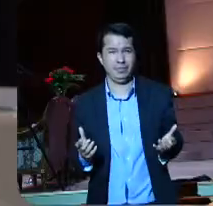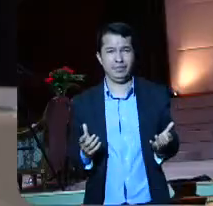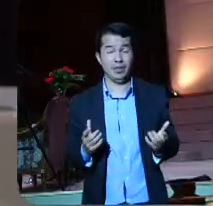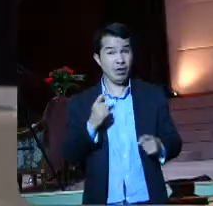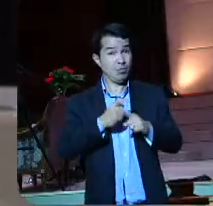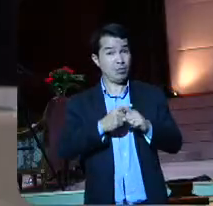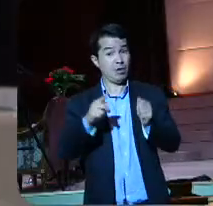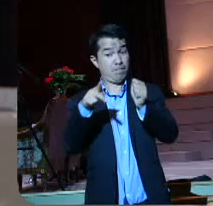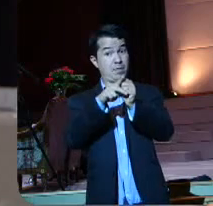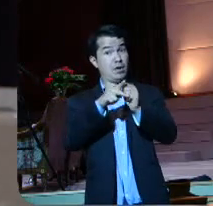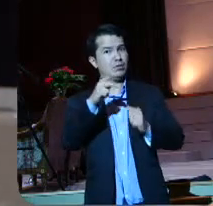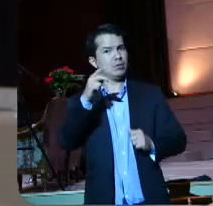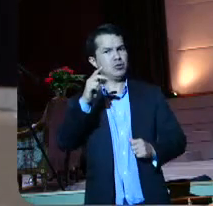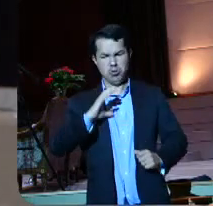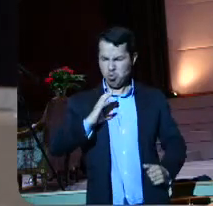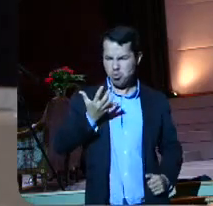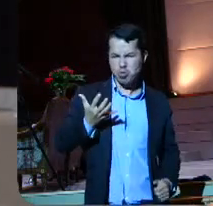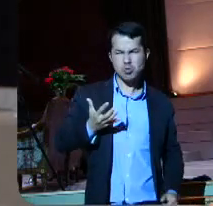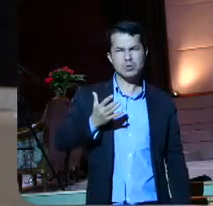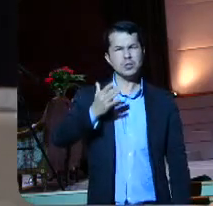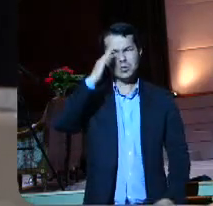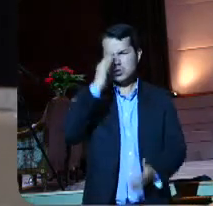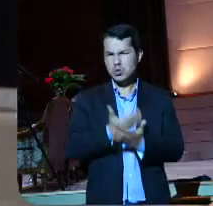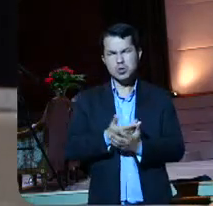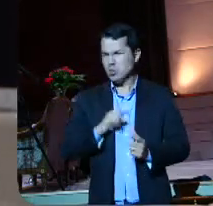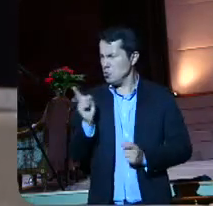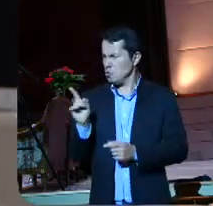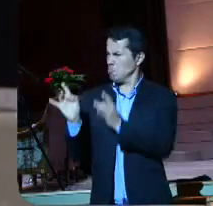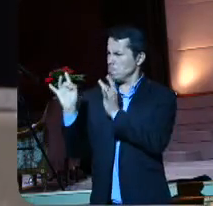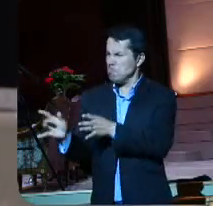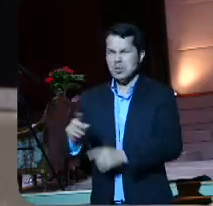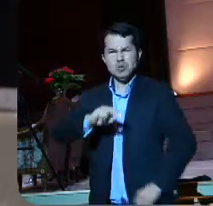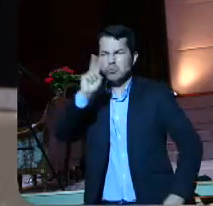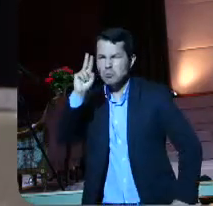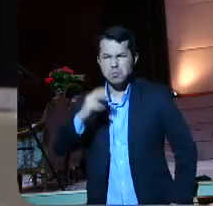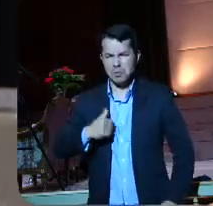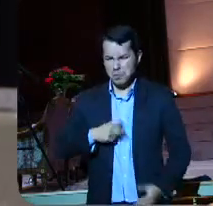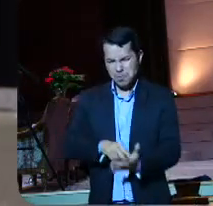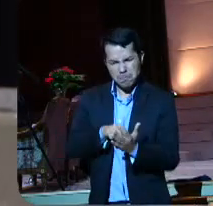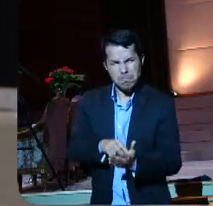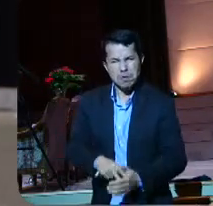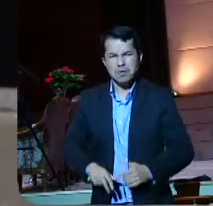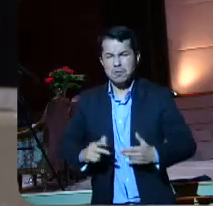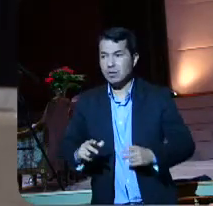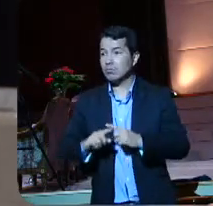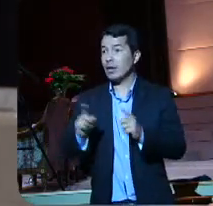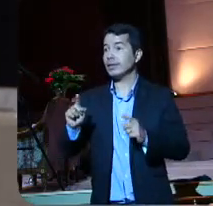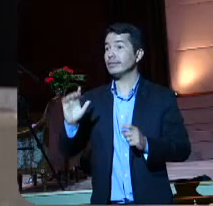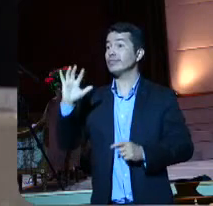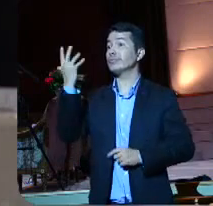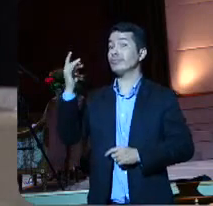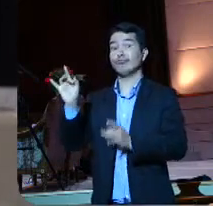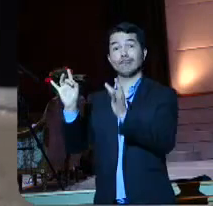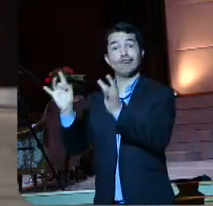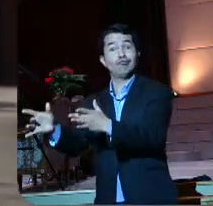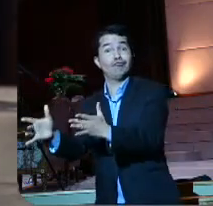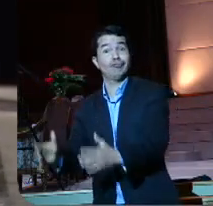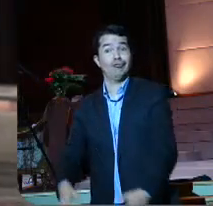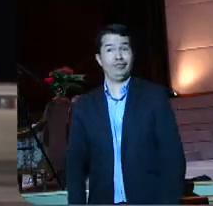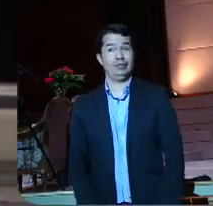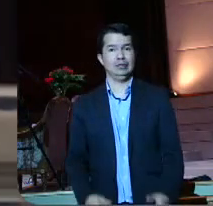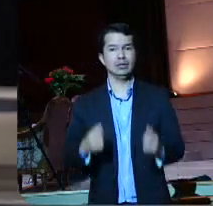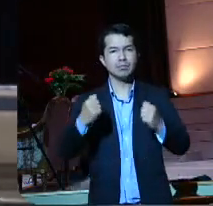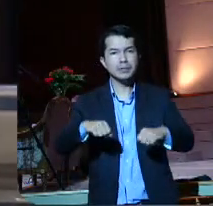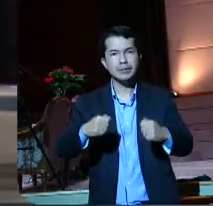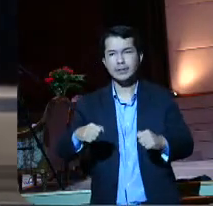mesmo pensava ser, e que precisava do perdão restaurador do seu Senhor. E aqui